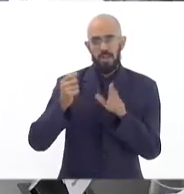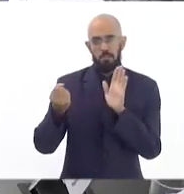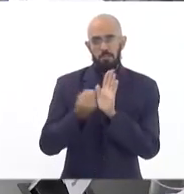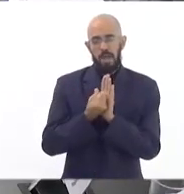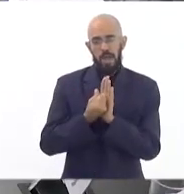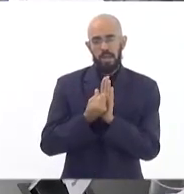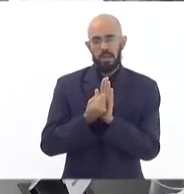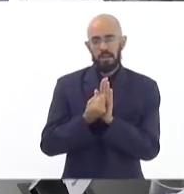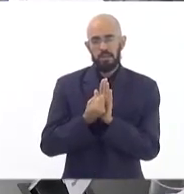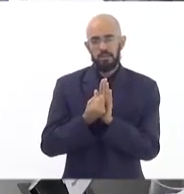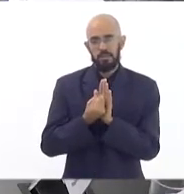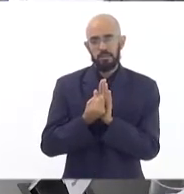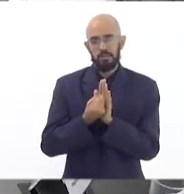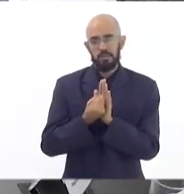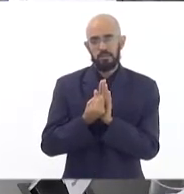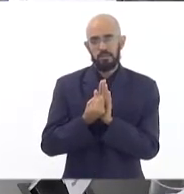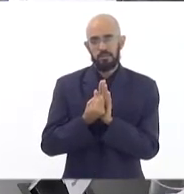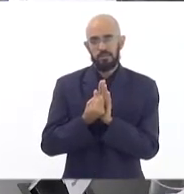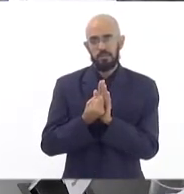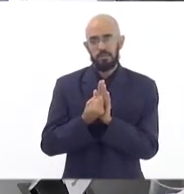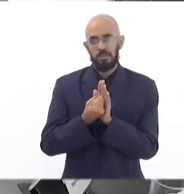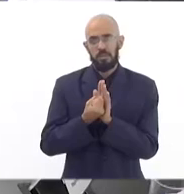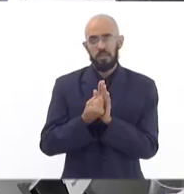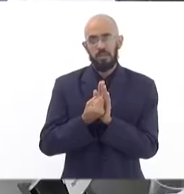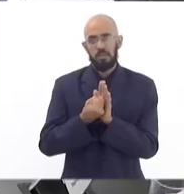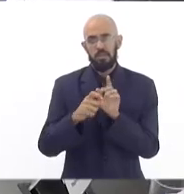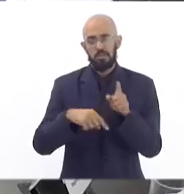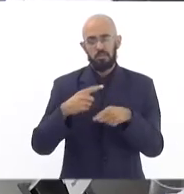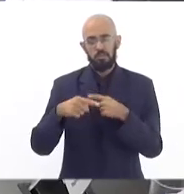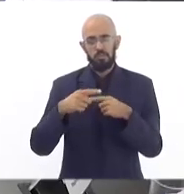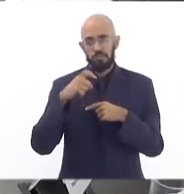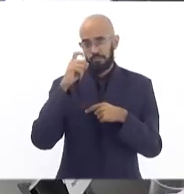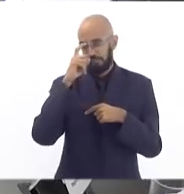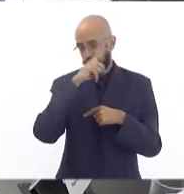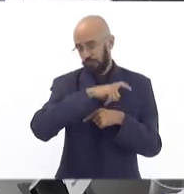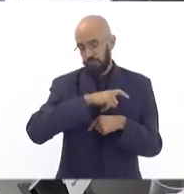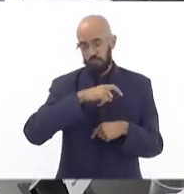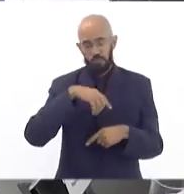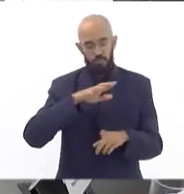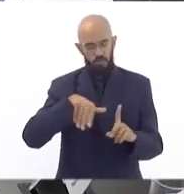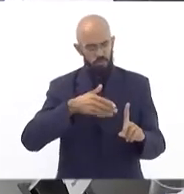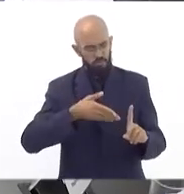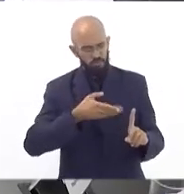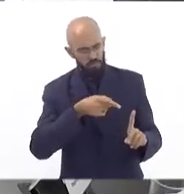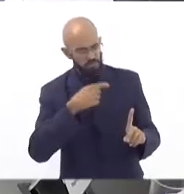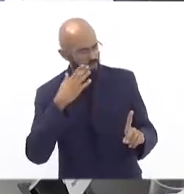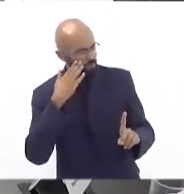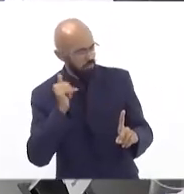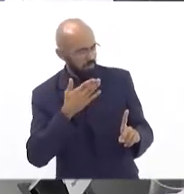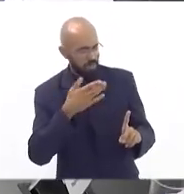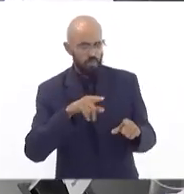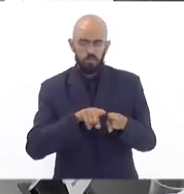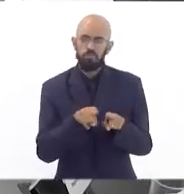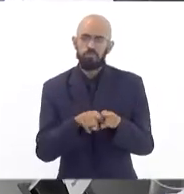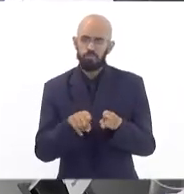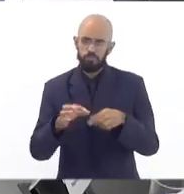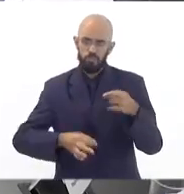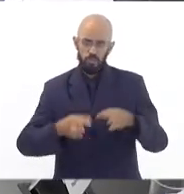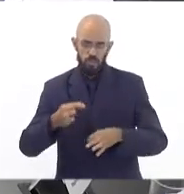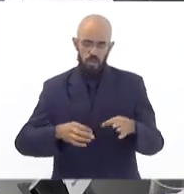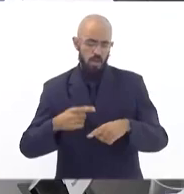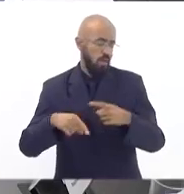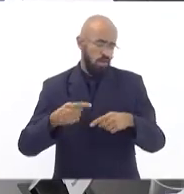sua qualidade e aí tanto dificulta o reconhecimento como em juízo o juiz da dúvidas aquele material é ou não acaba absorvendo